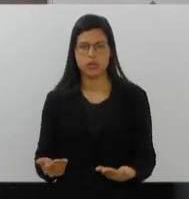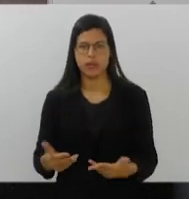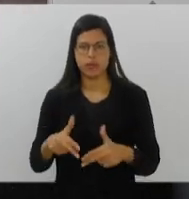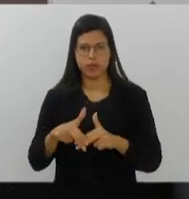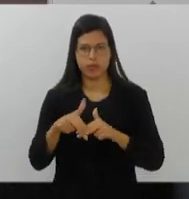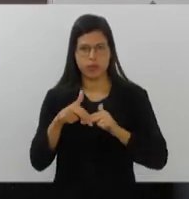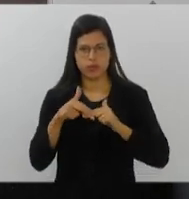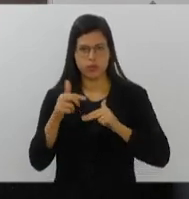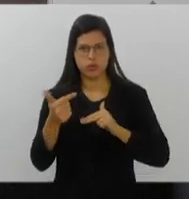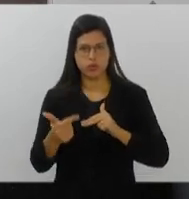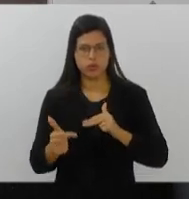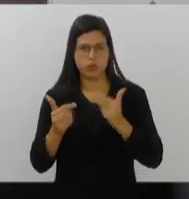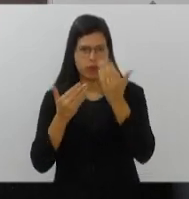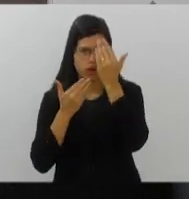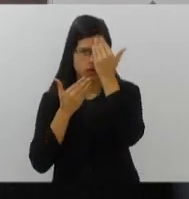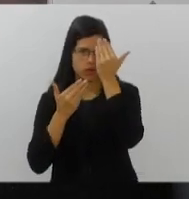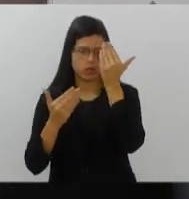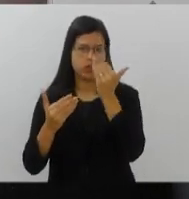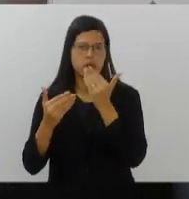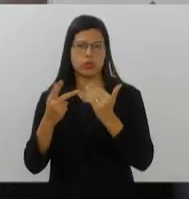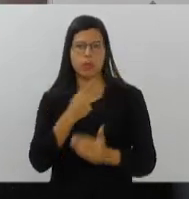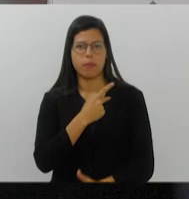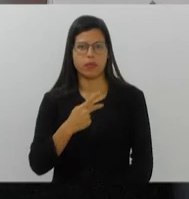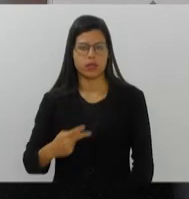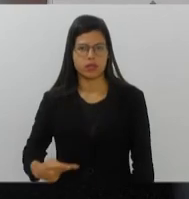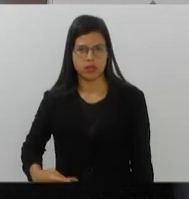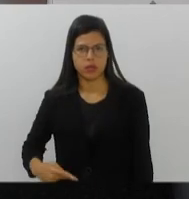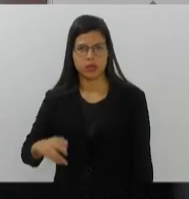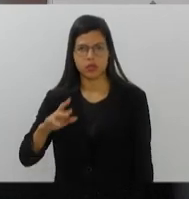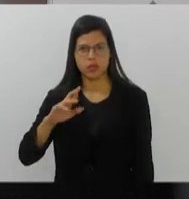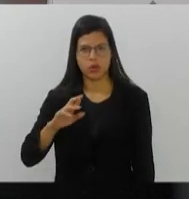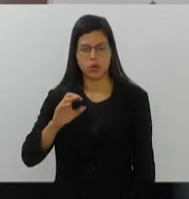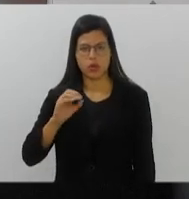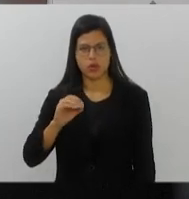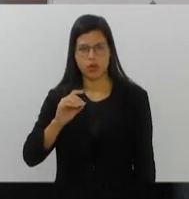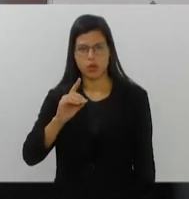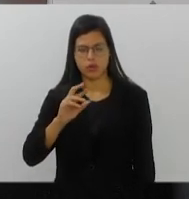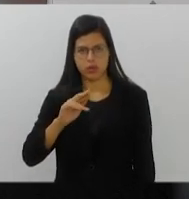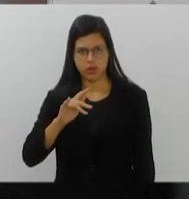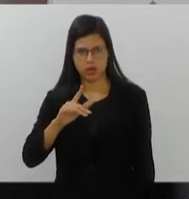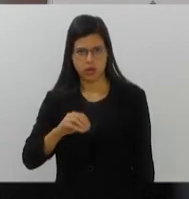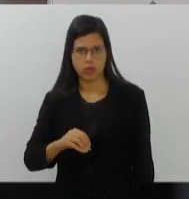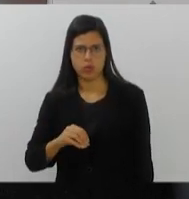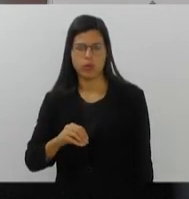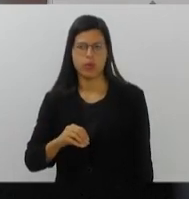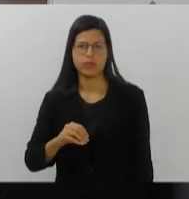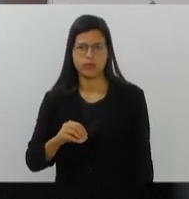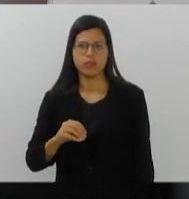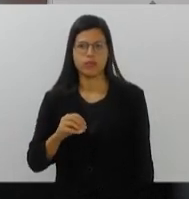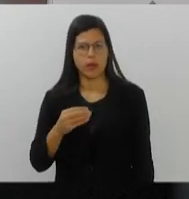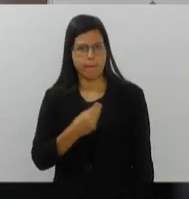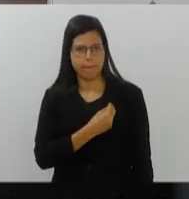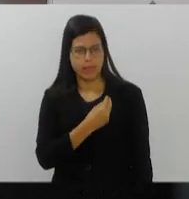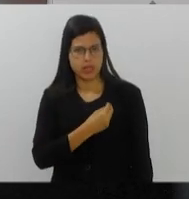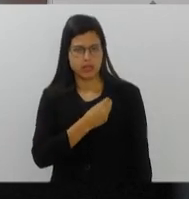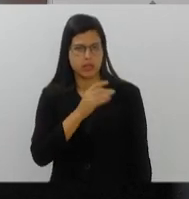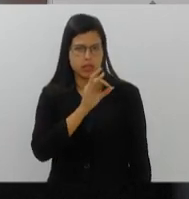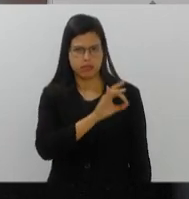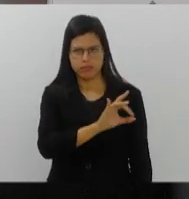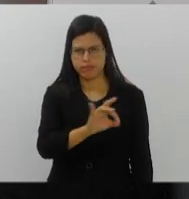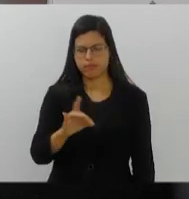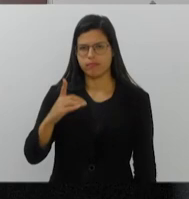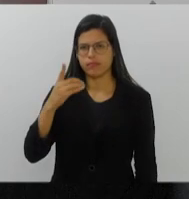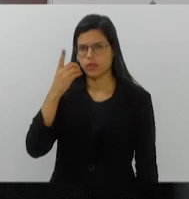mais uma vez, agradecendo ao presidente Rodrigo Bacelar, digo que a presença de vocês, de cada deputado